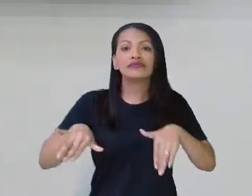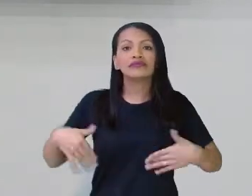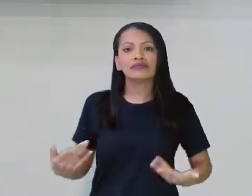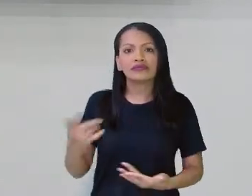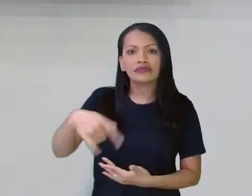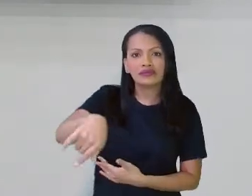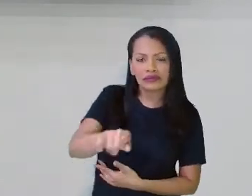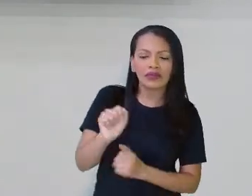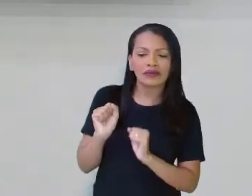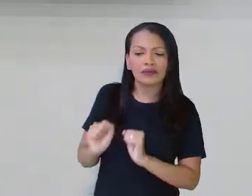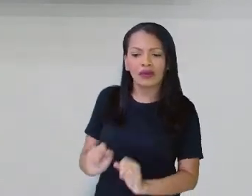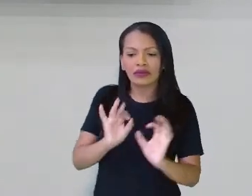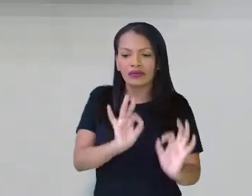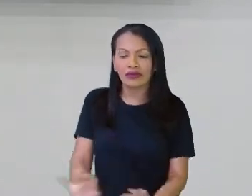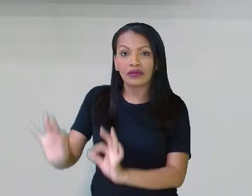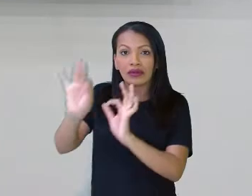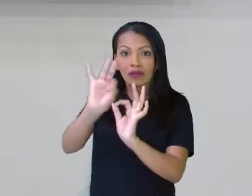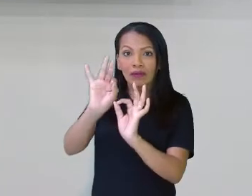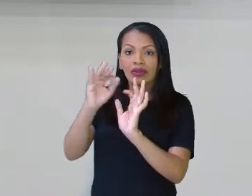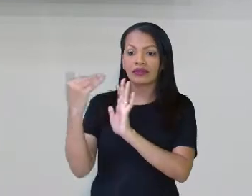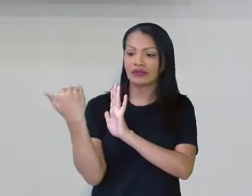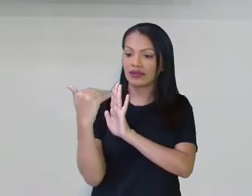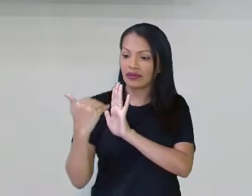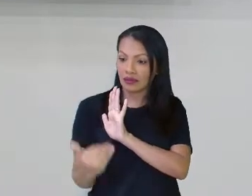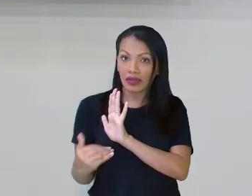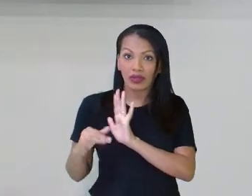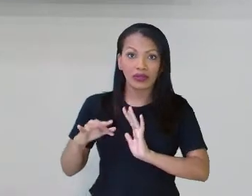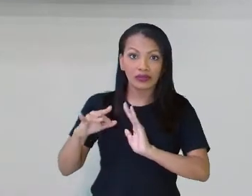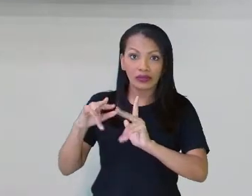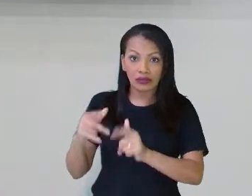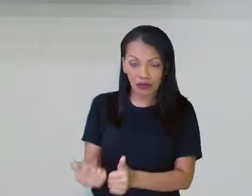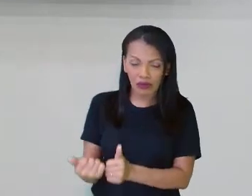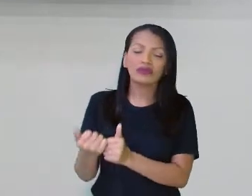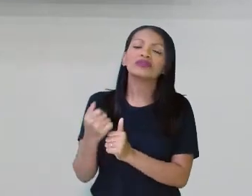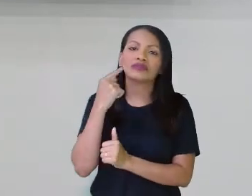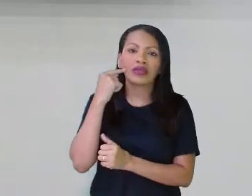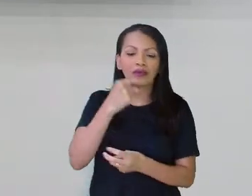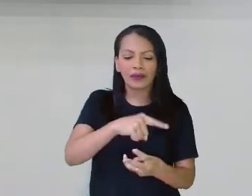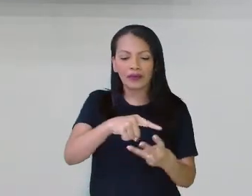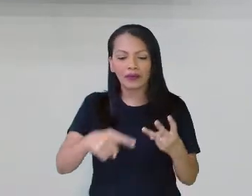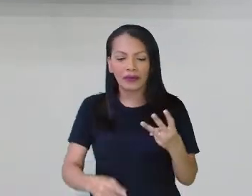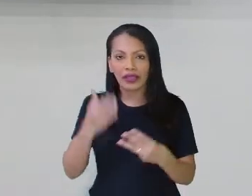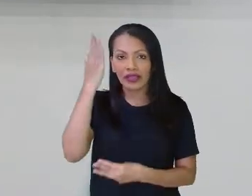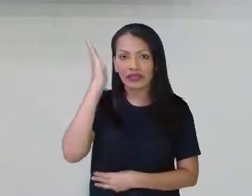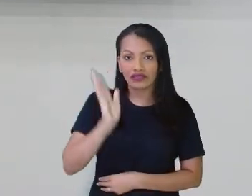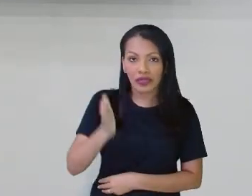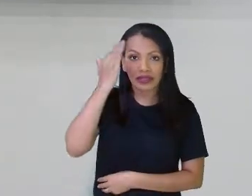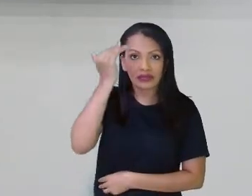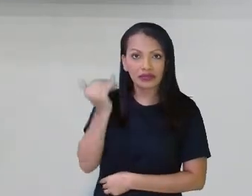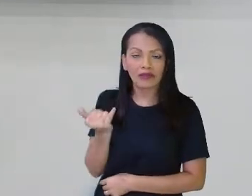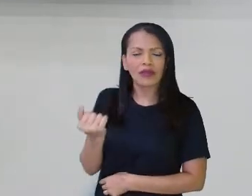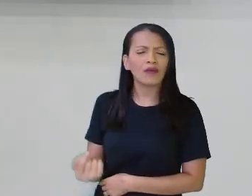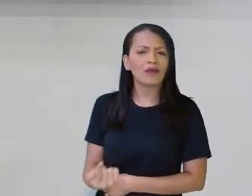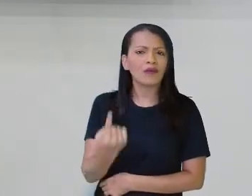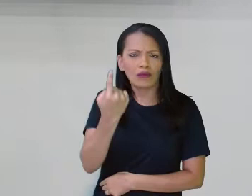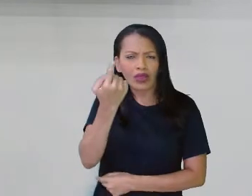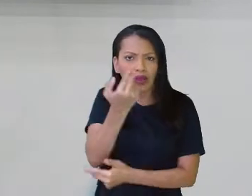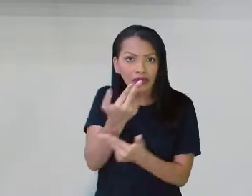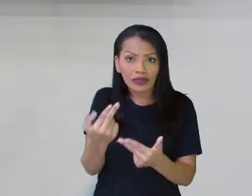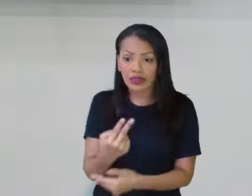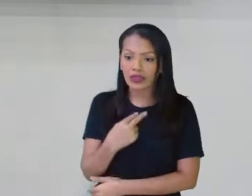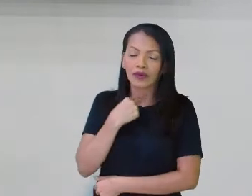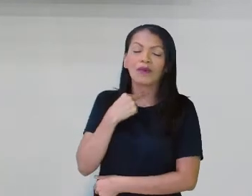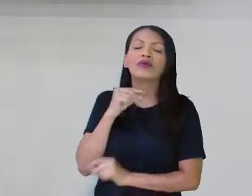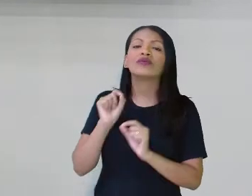para você, você pode acompanhar nossas aulas por todas essas opções. E você já sabe que a única coisa que não pode